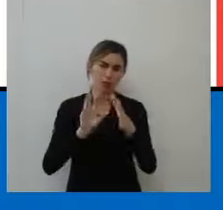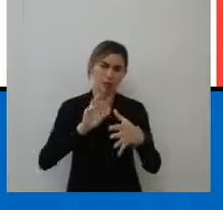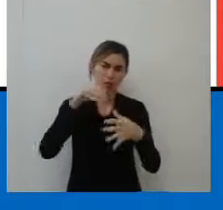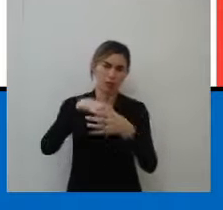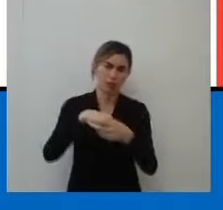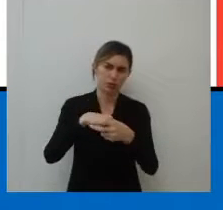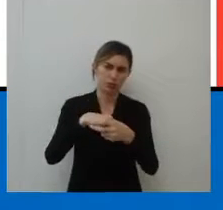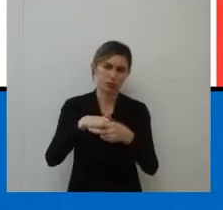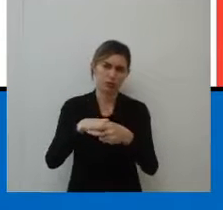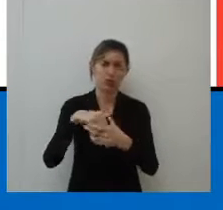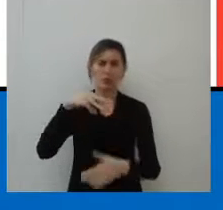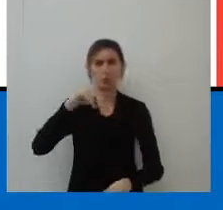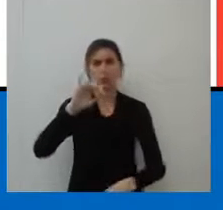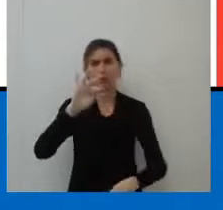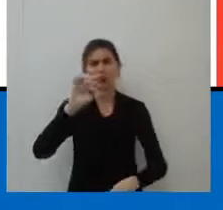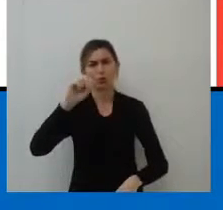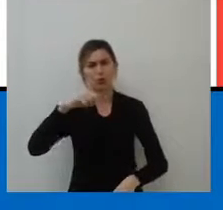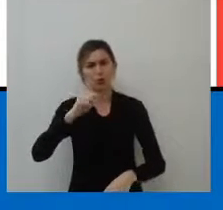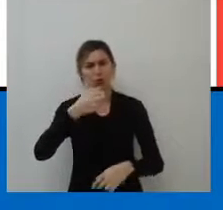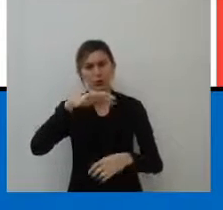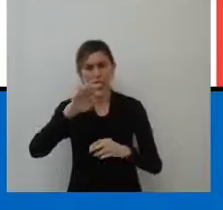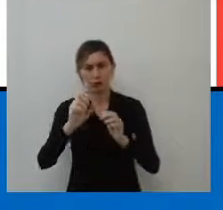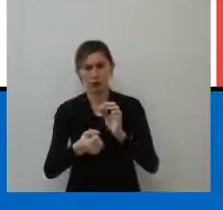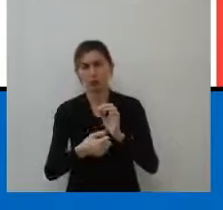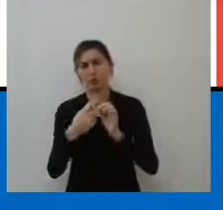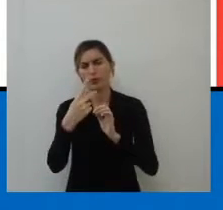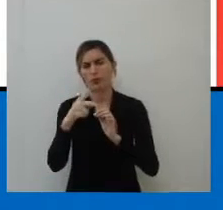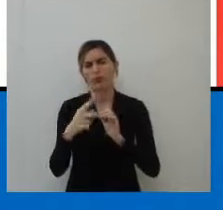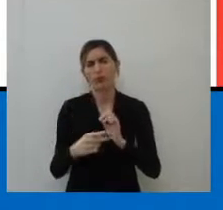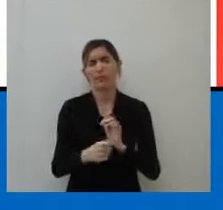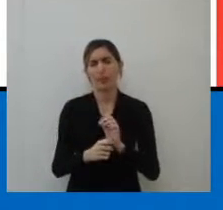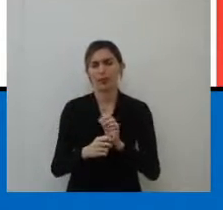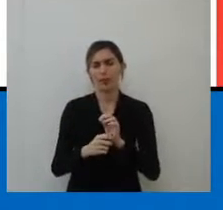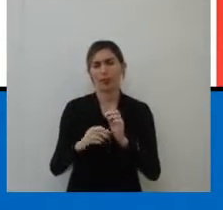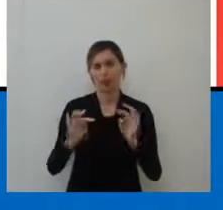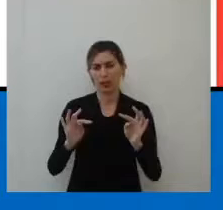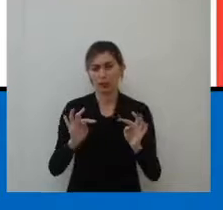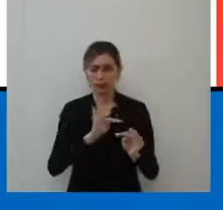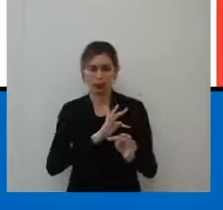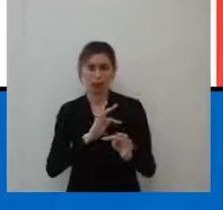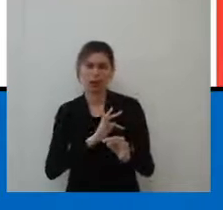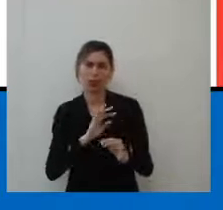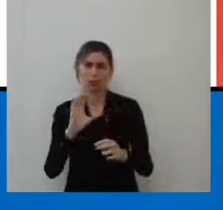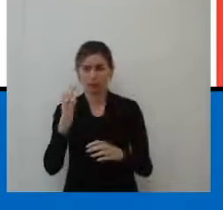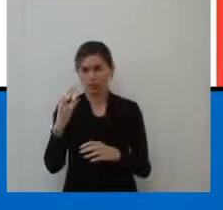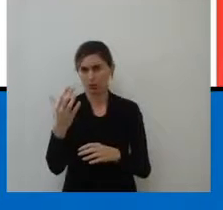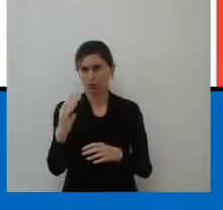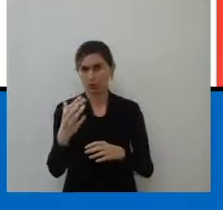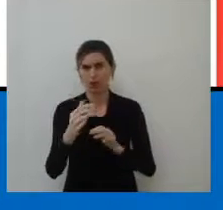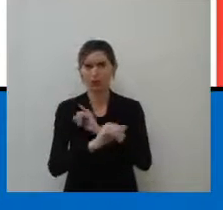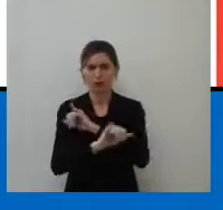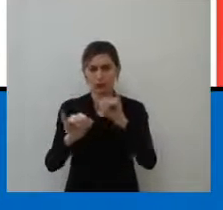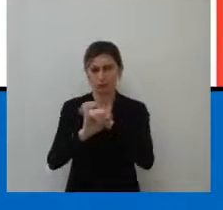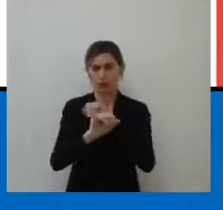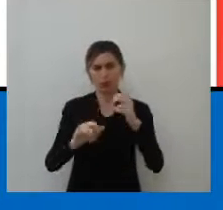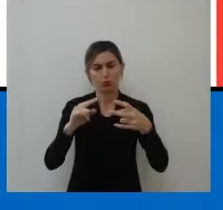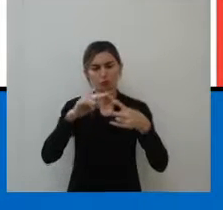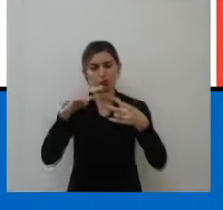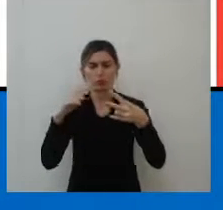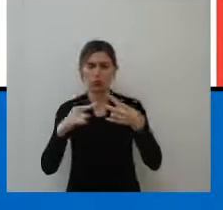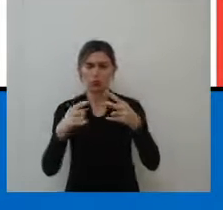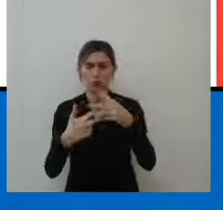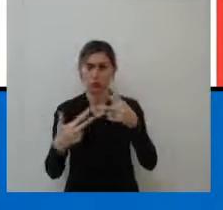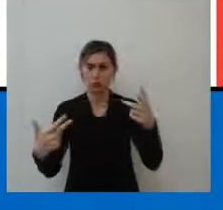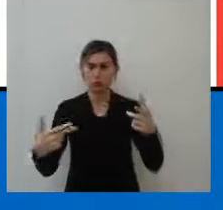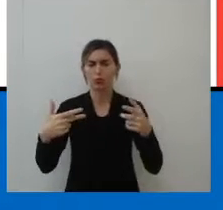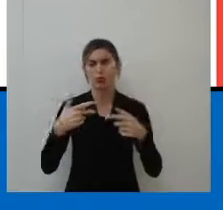da questão de Milton Santos lá, no movimento técnico, científico e informacional, tá? Então, são 2 coisas que Milton